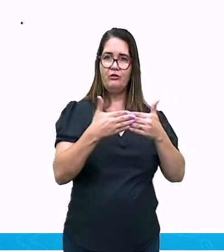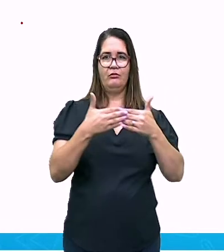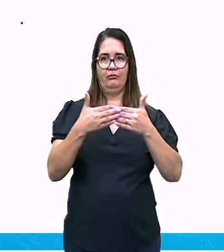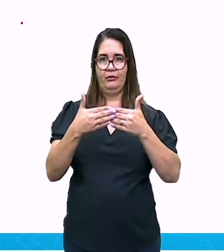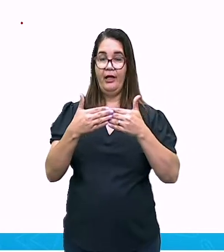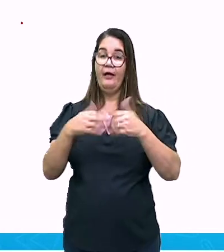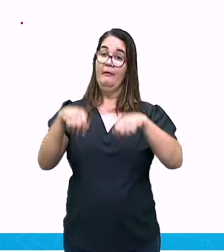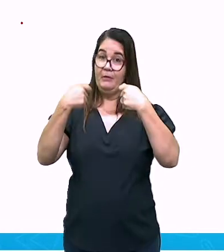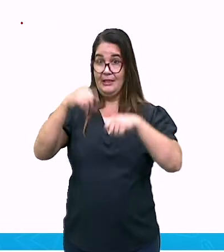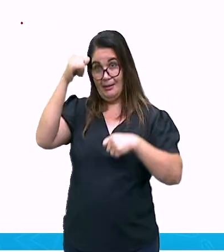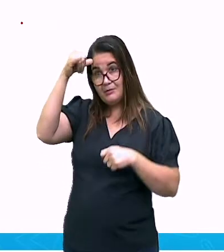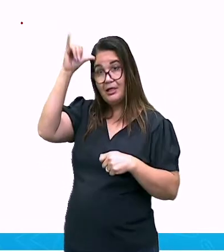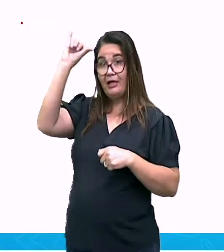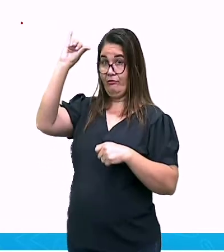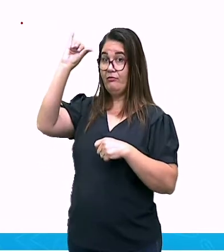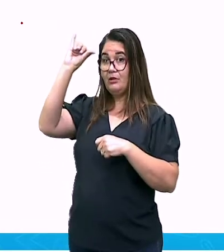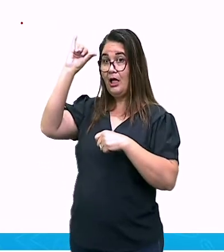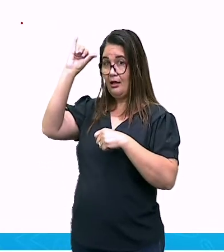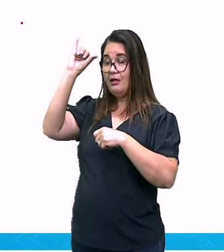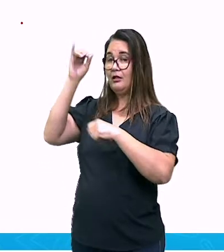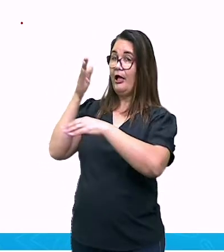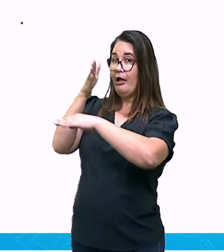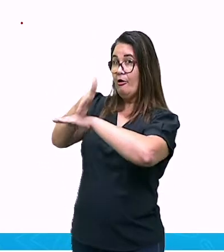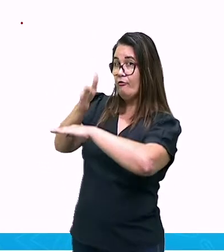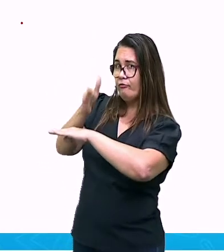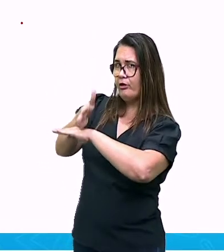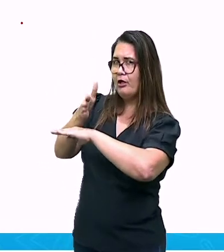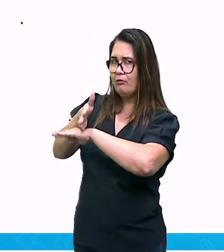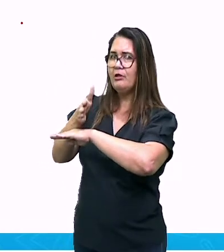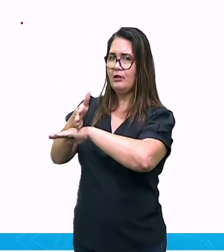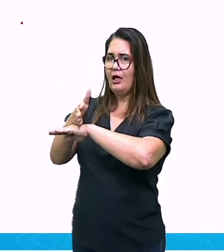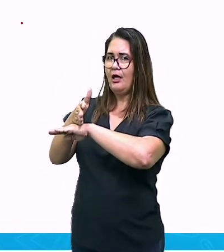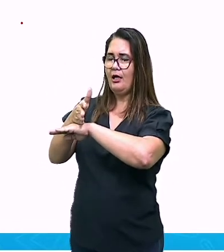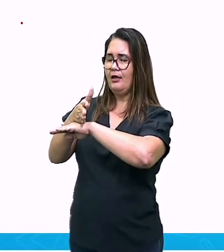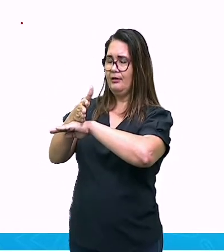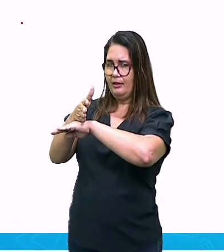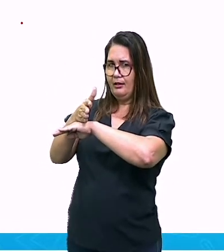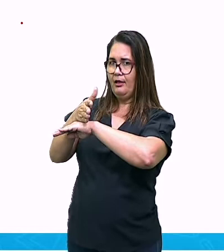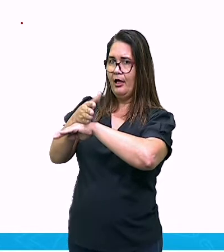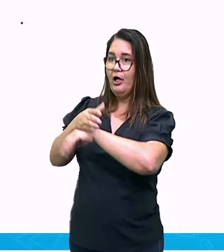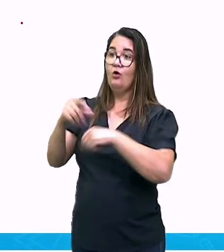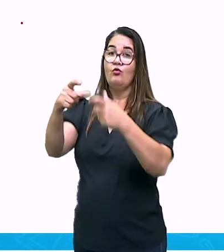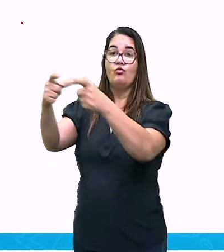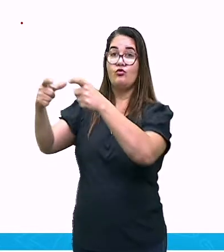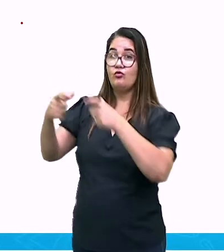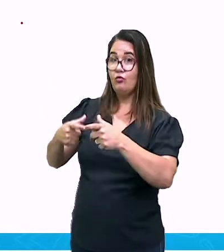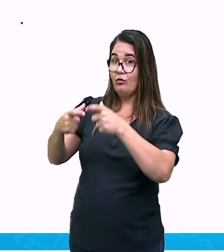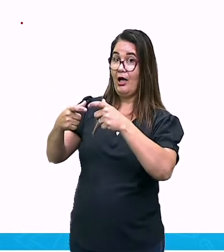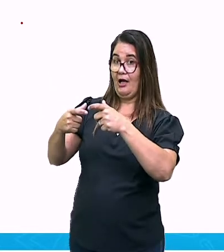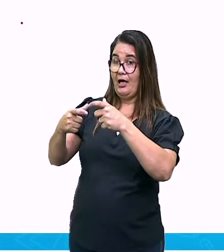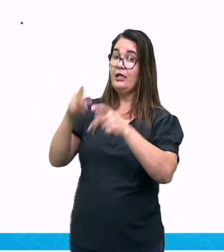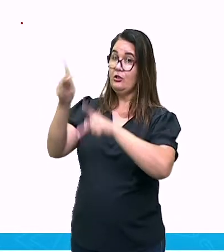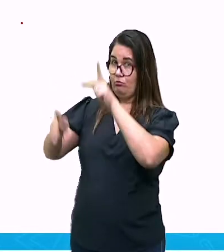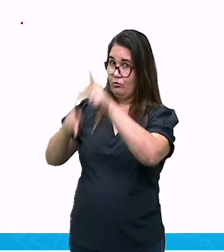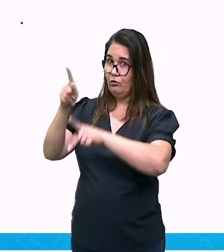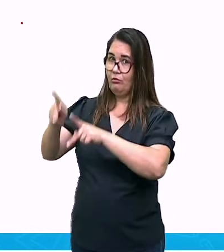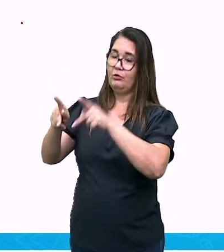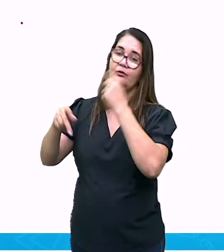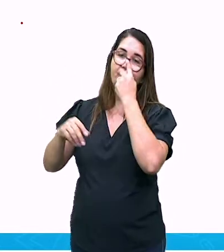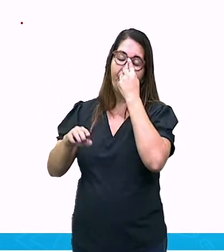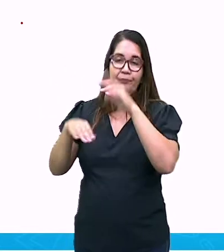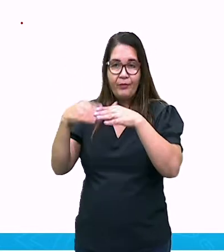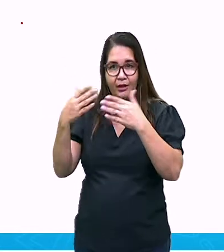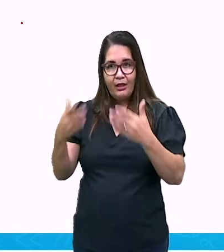Então, todas essas aqui formas de se distraírem foram modificadas, estão sendo modificadas agora